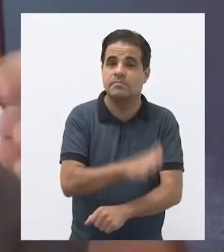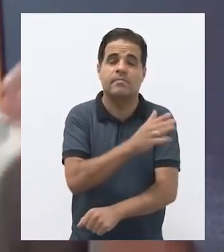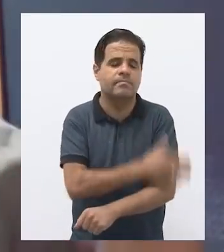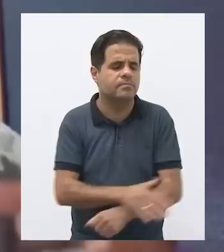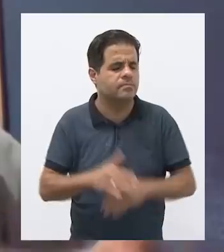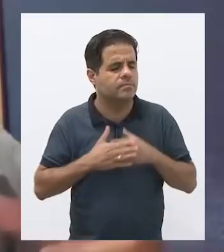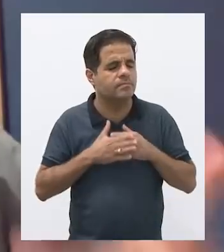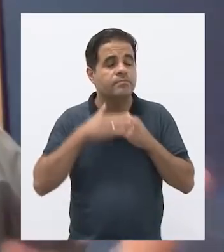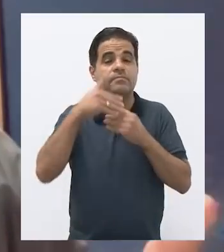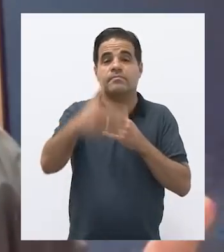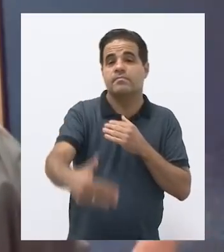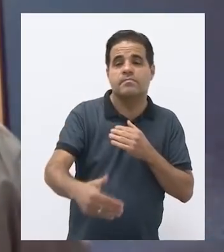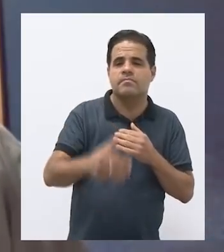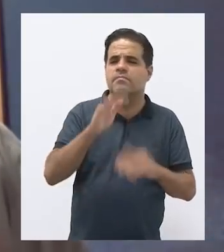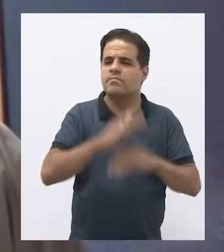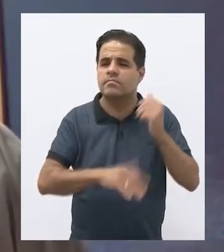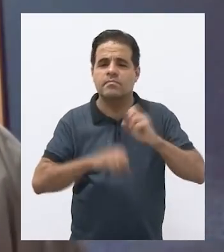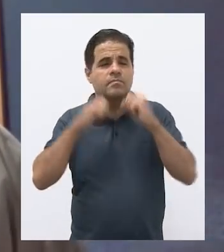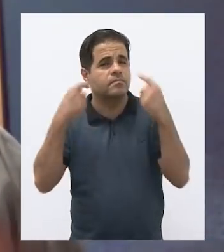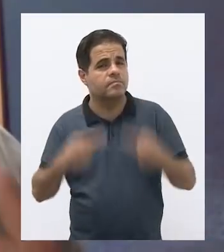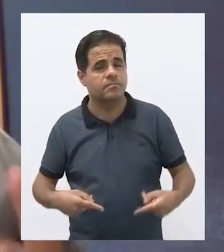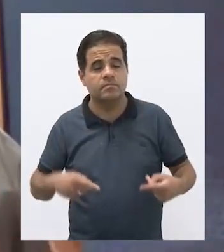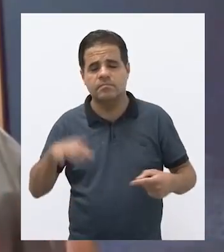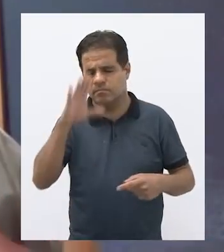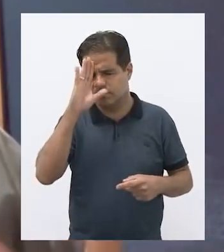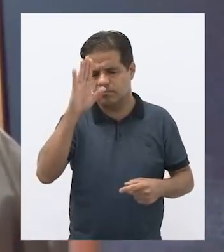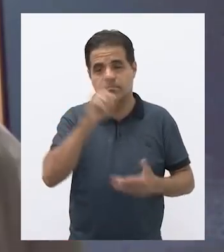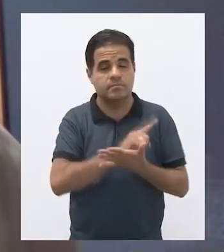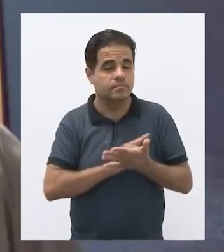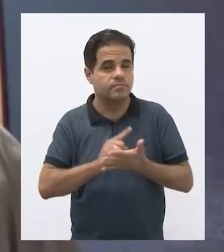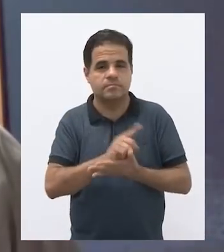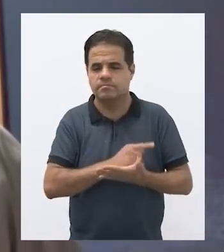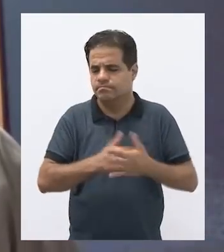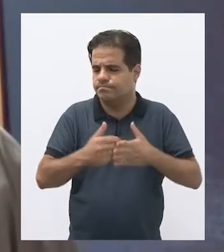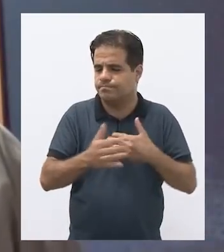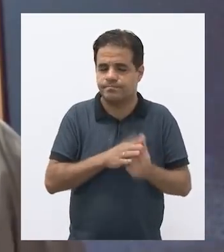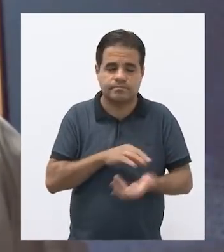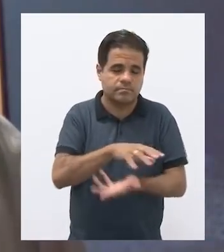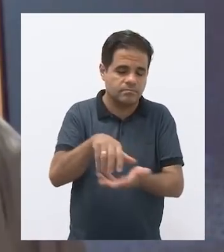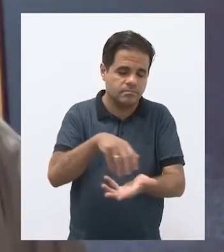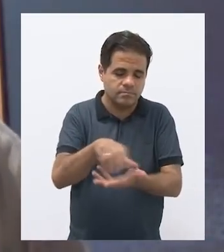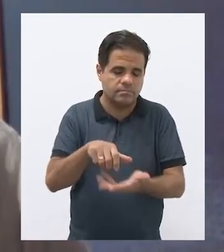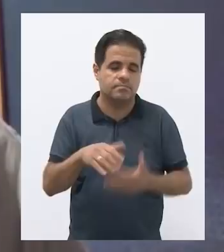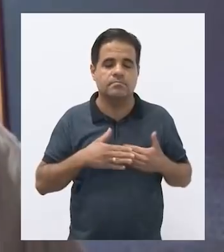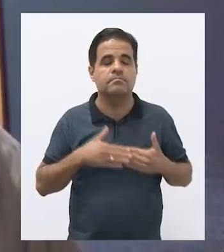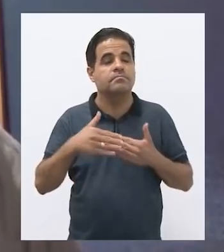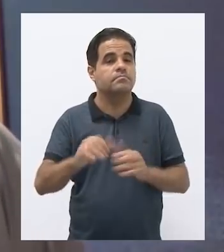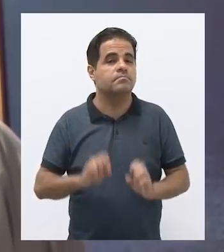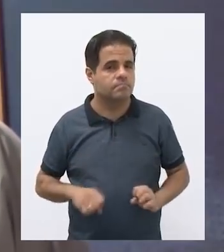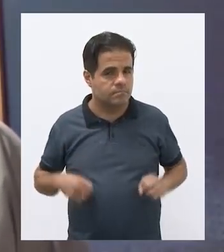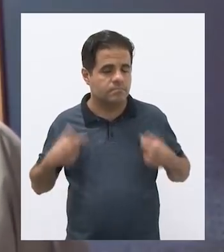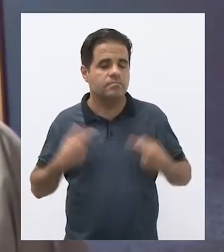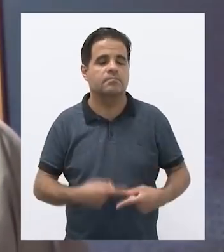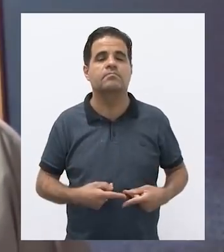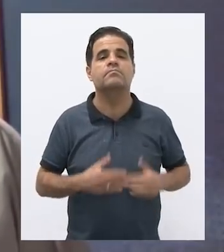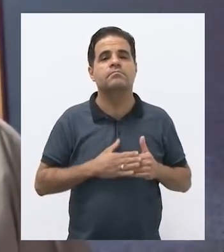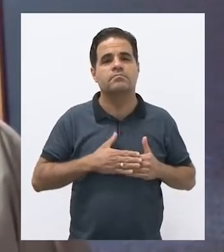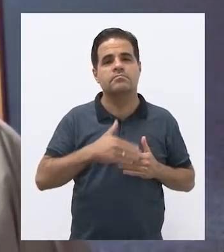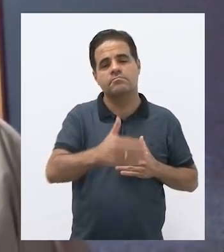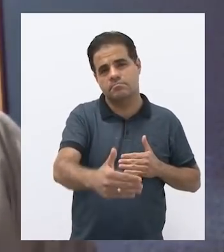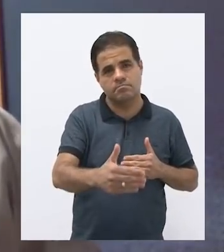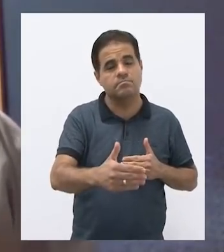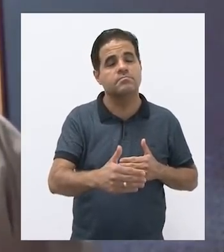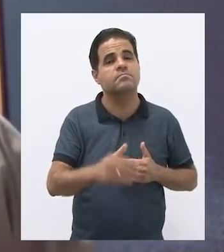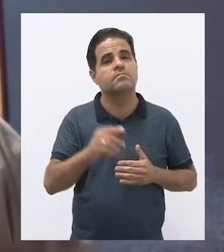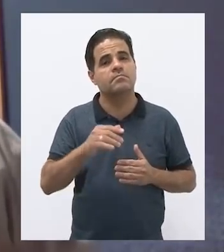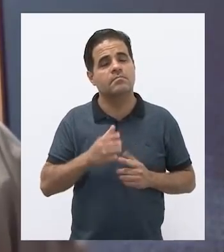o nosso aspecto mais humano. Essencialmente, a digitalização de qualquer setor é também a humanização desse setor.